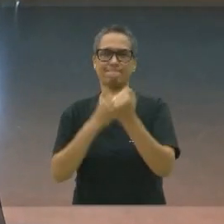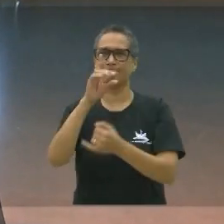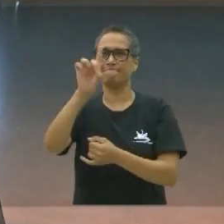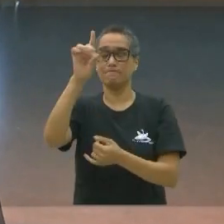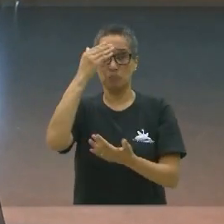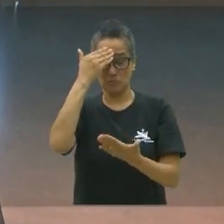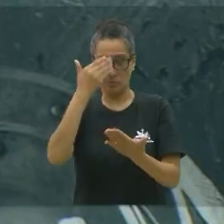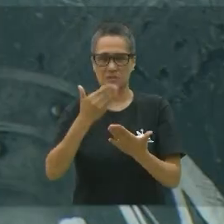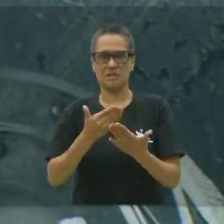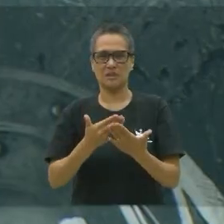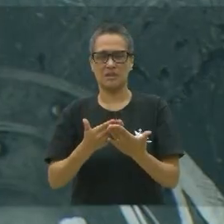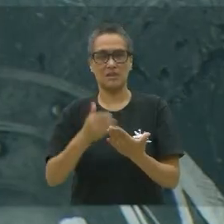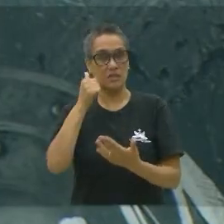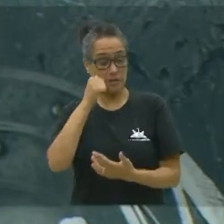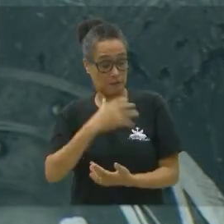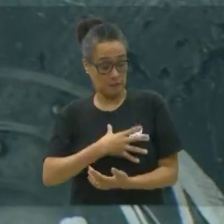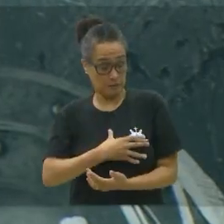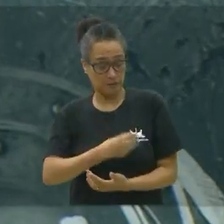Creia, minha filha, meu filho.